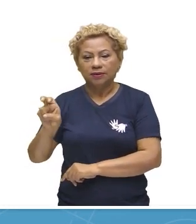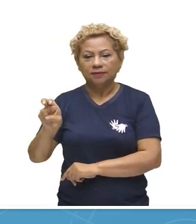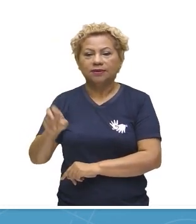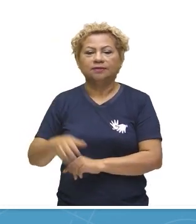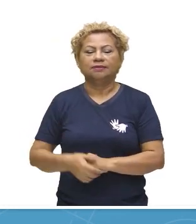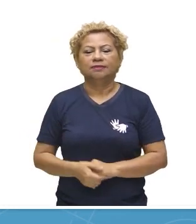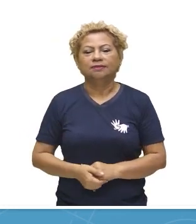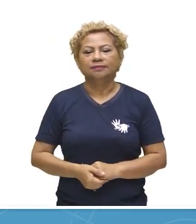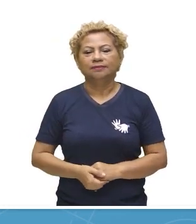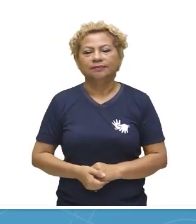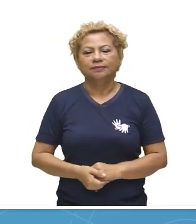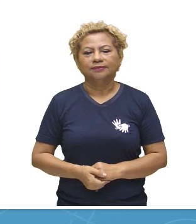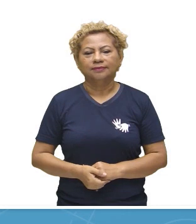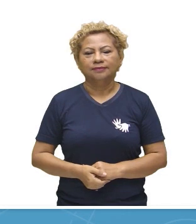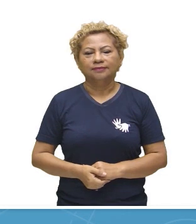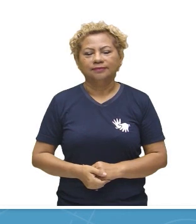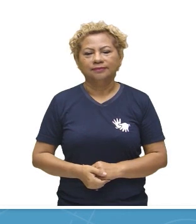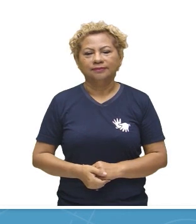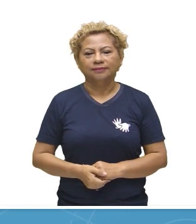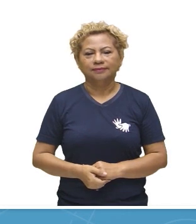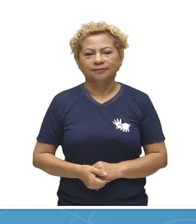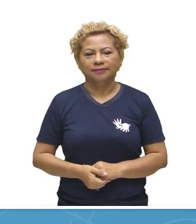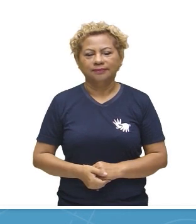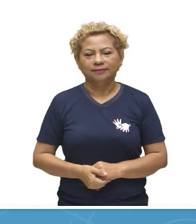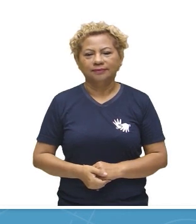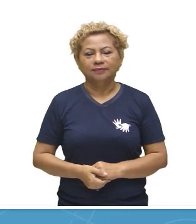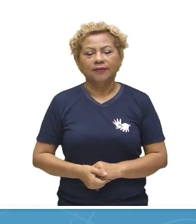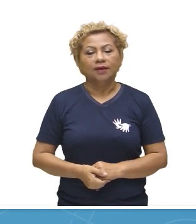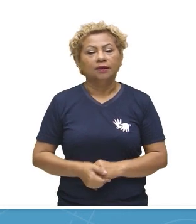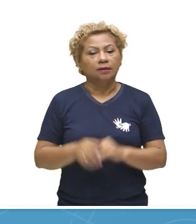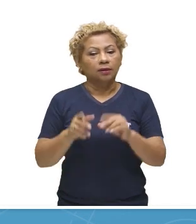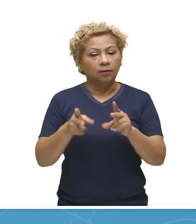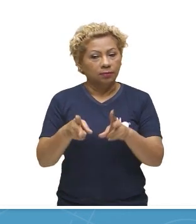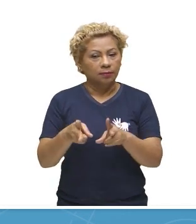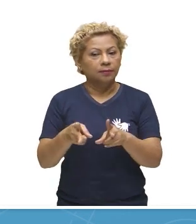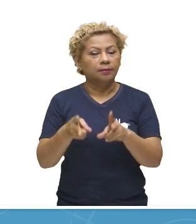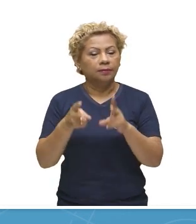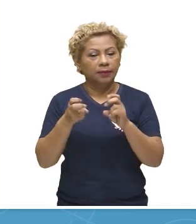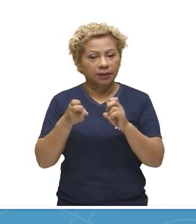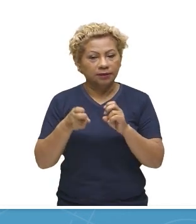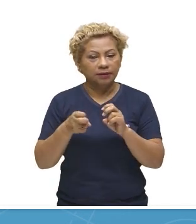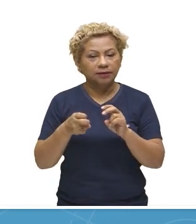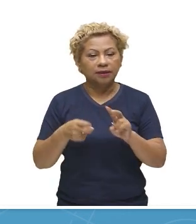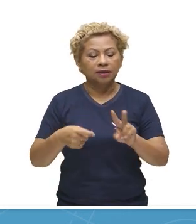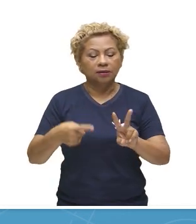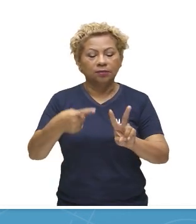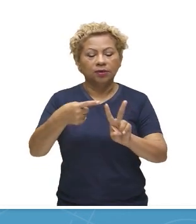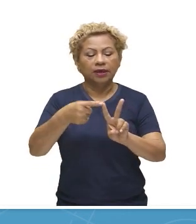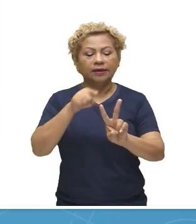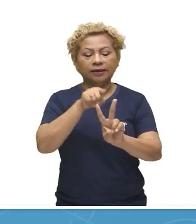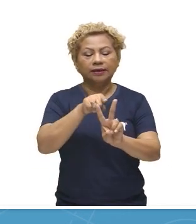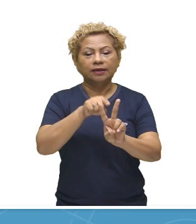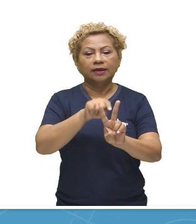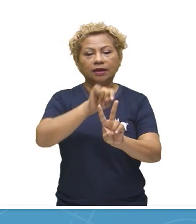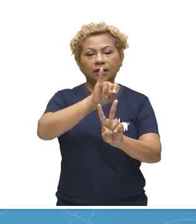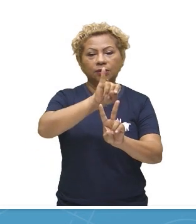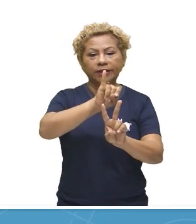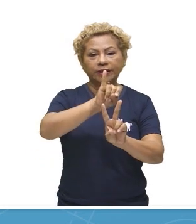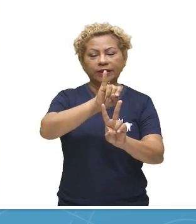225, que é o valor do meu radicando. Então, veja que o índice no radical, ele é o